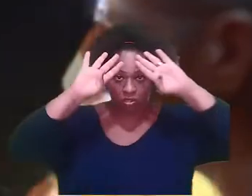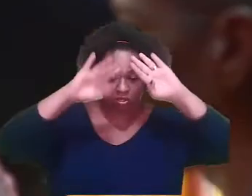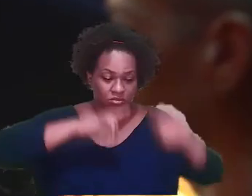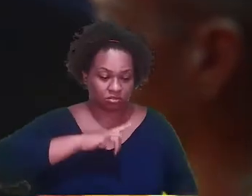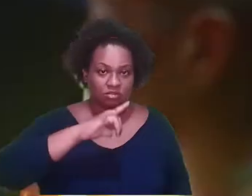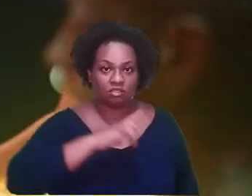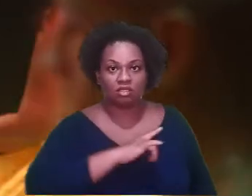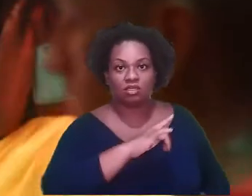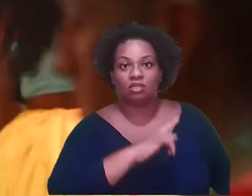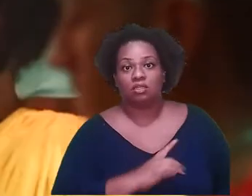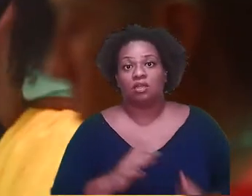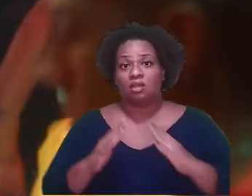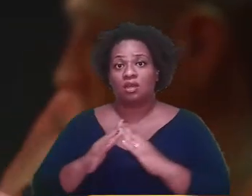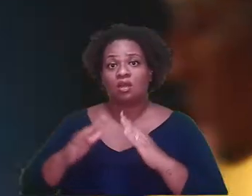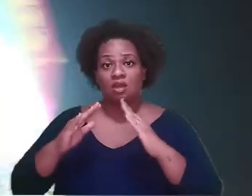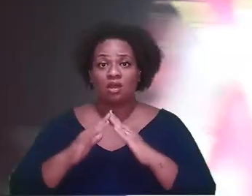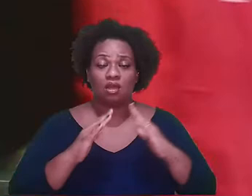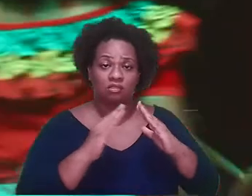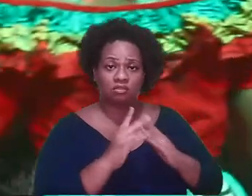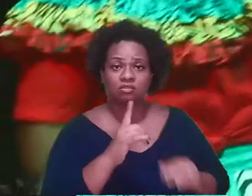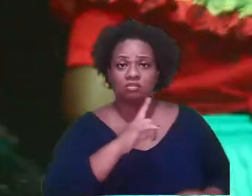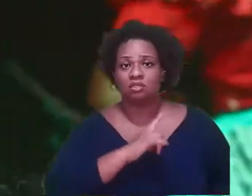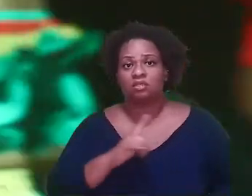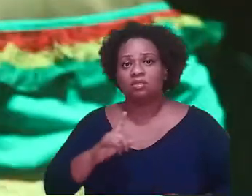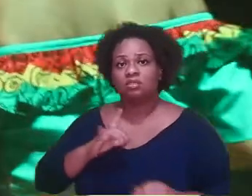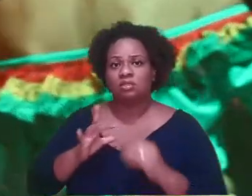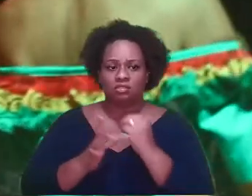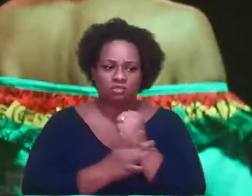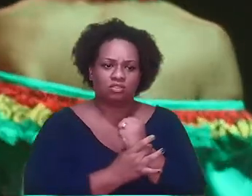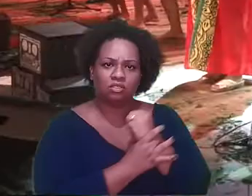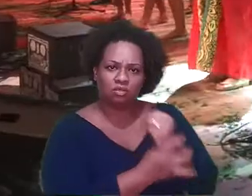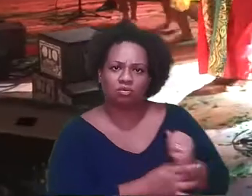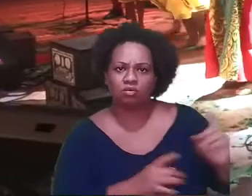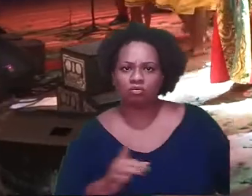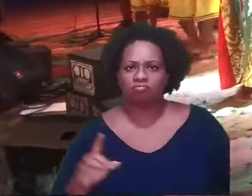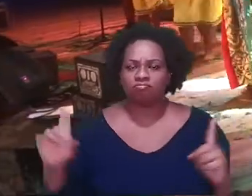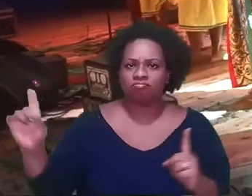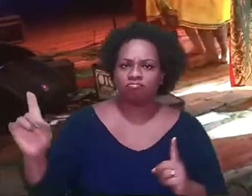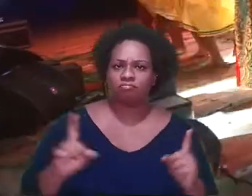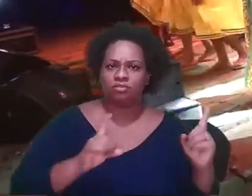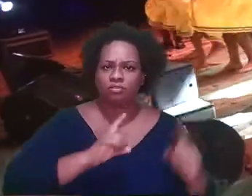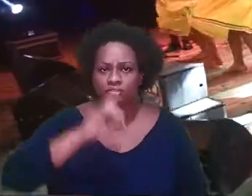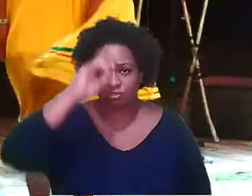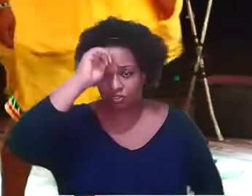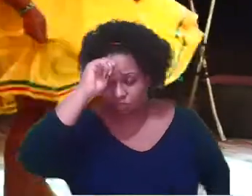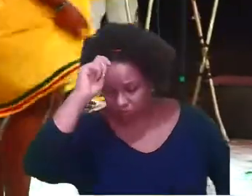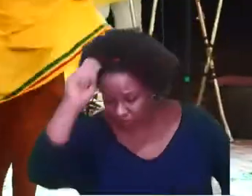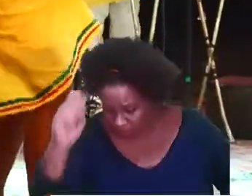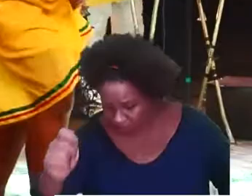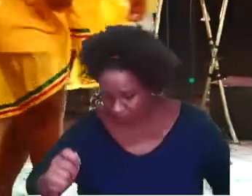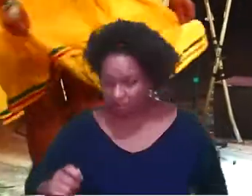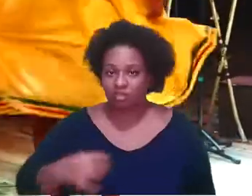também. Na casa de Oiatogum, seu curesco vem chegando por debaixo do chapéu. Oi? Daquele